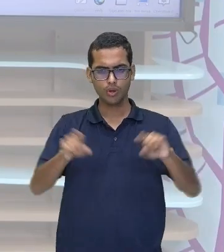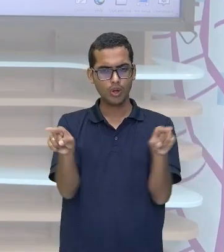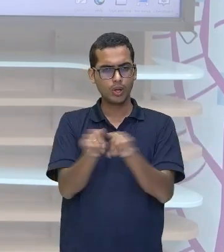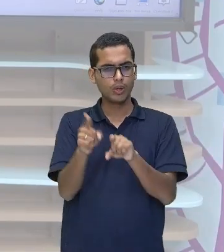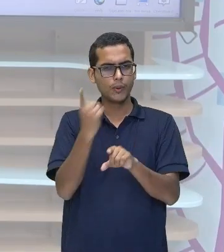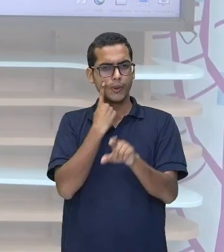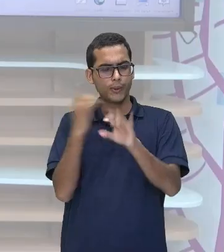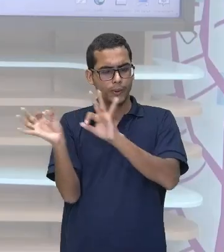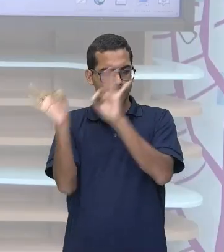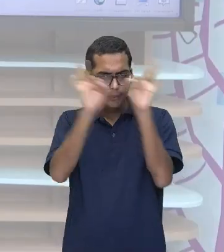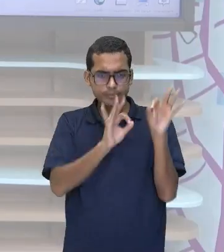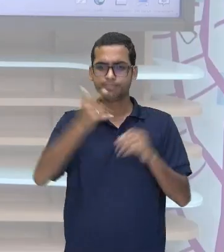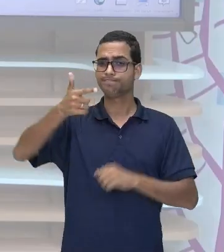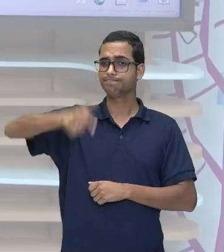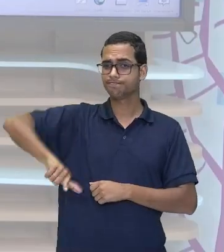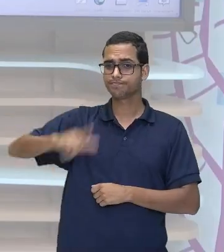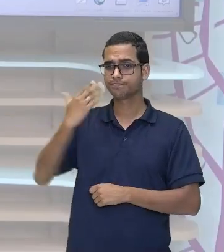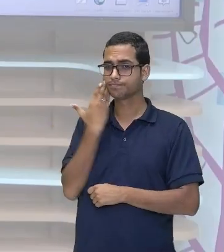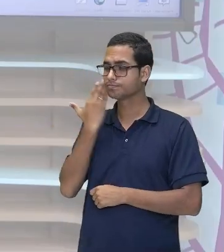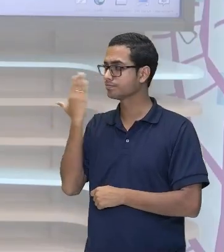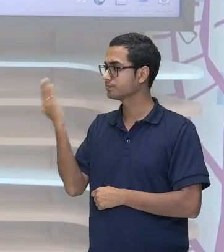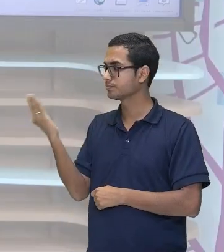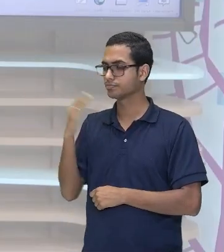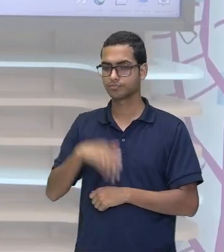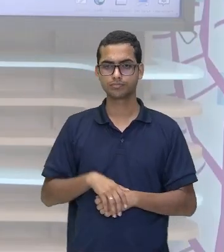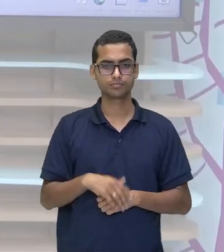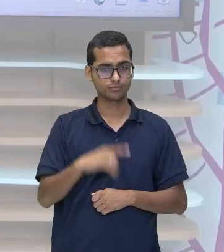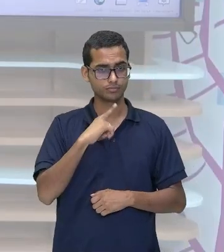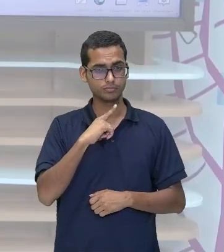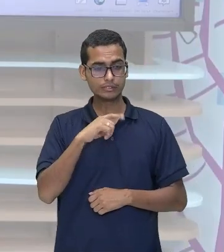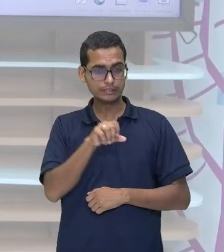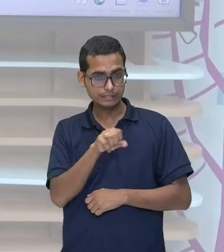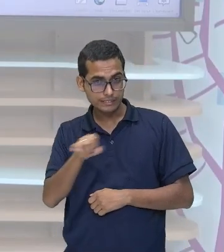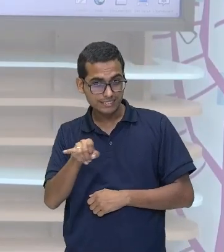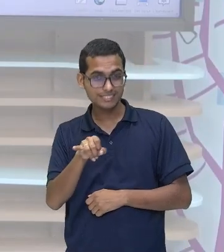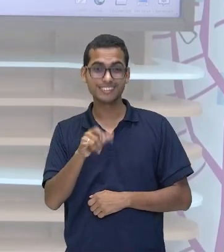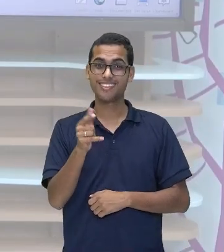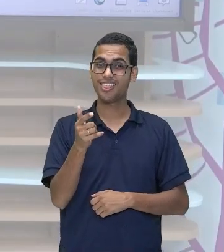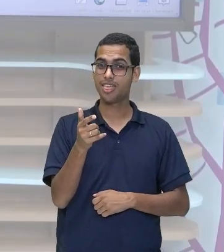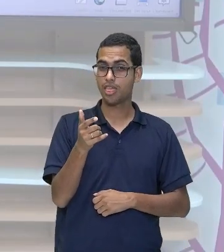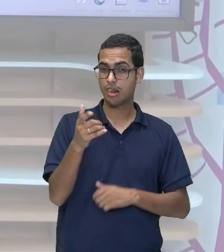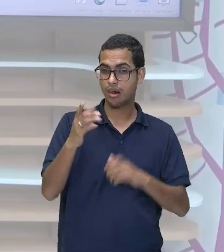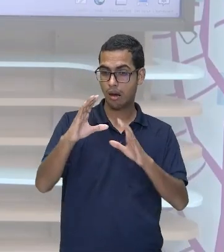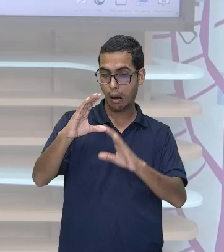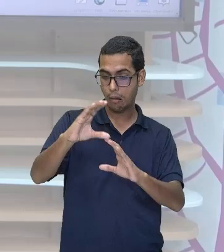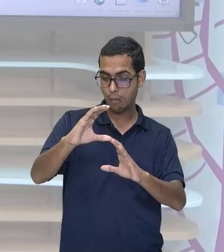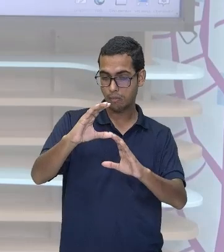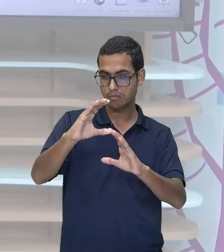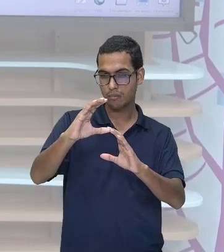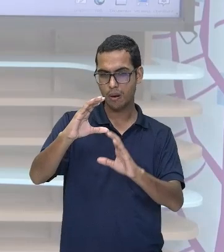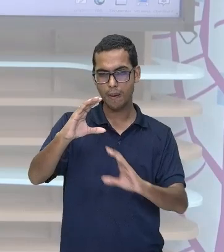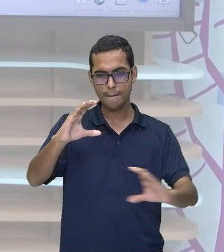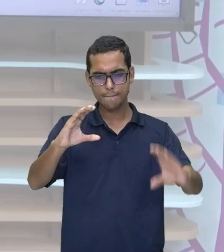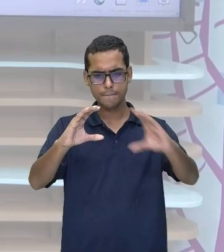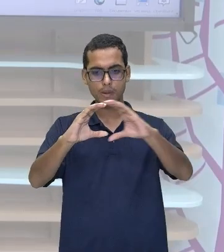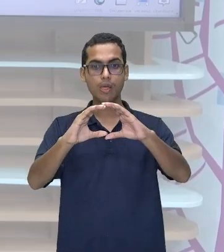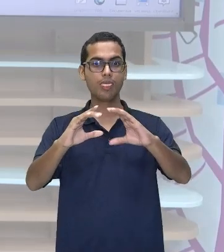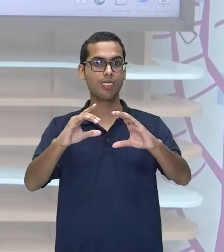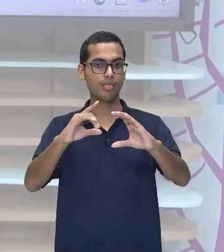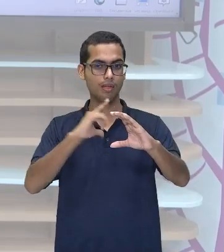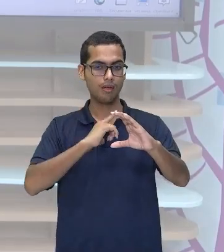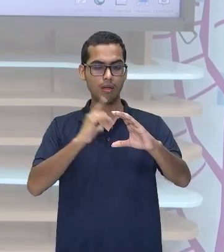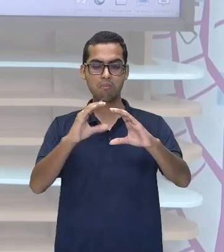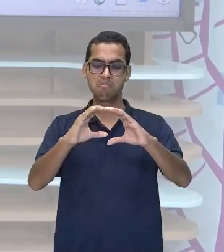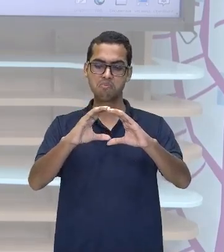que, novamente, se eu tivesse aqui as duas bandas, né? Conseguisse aqui completar tanto essa banda aqui